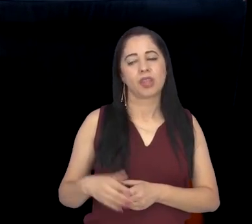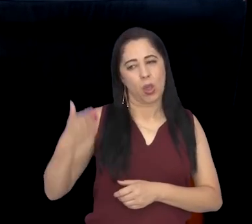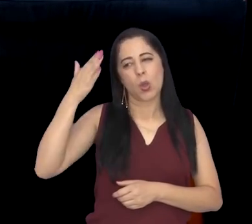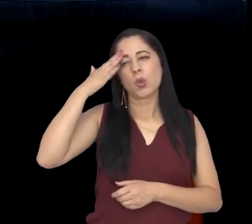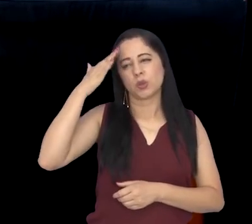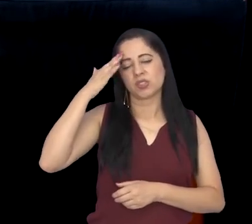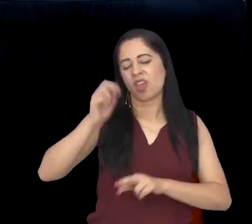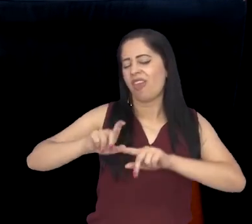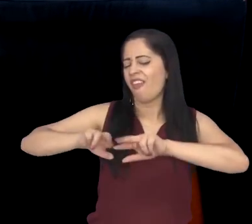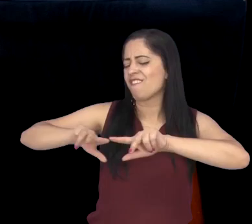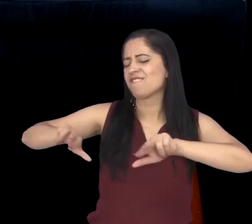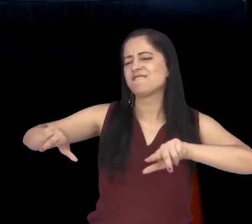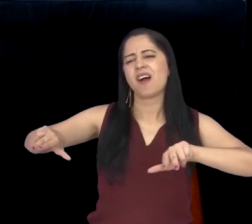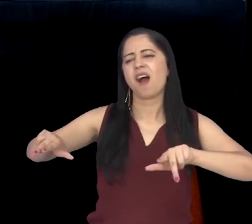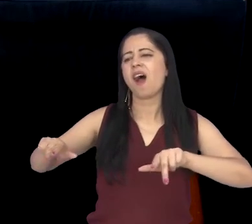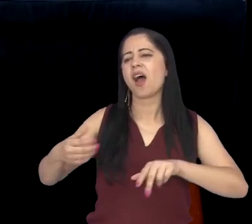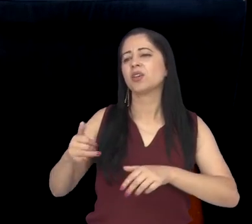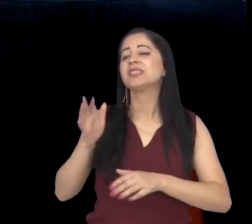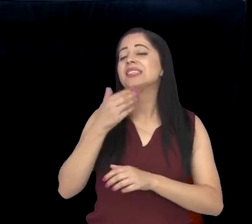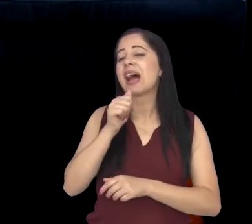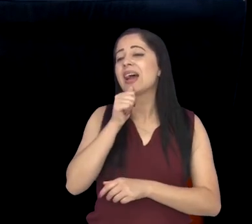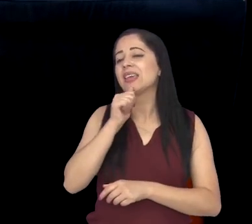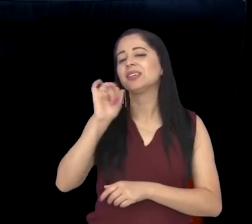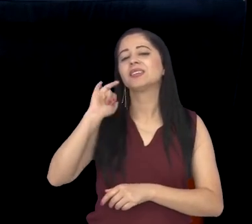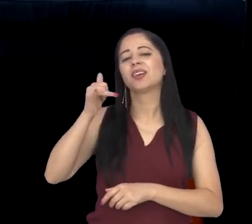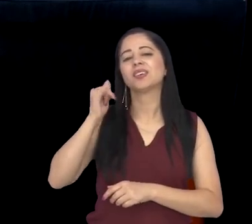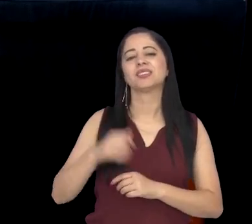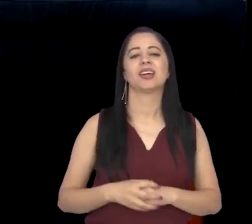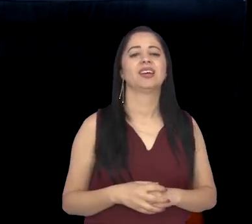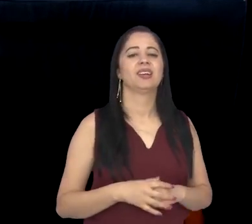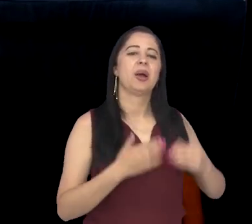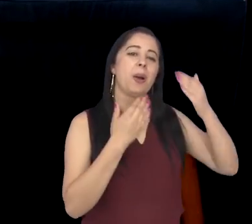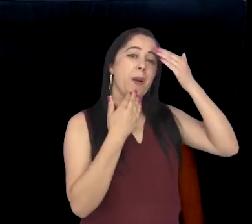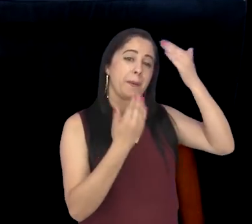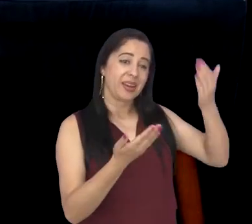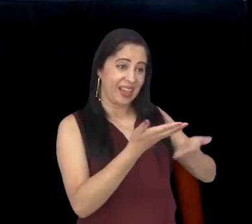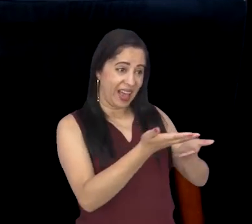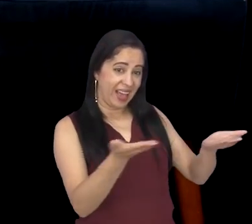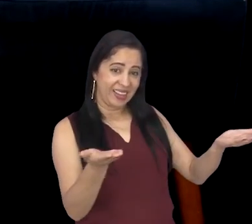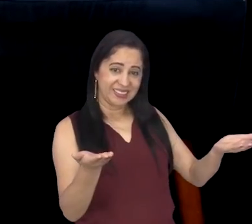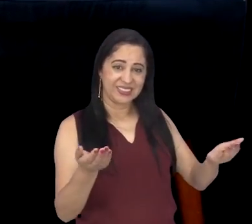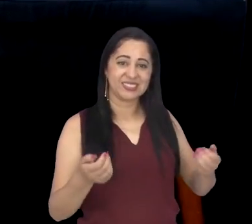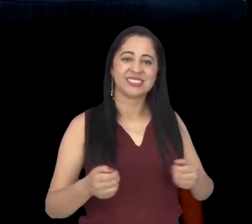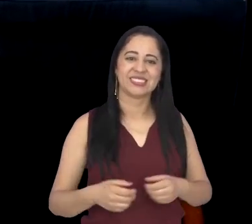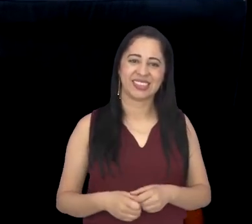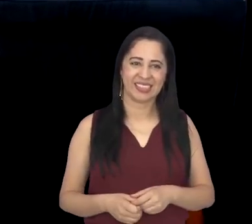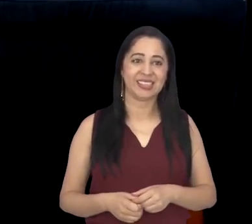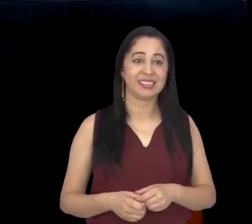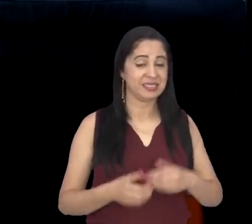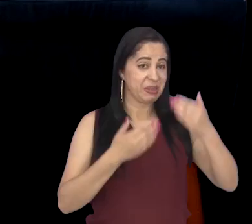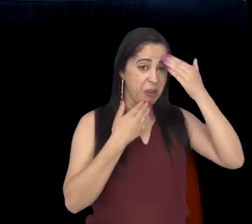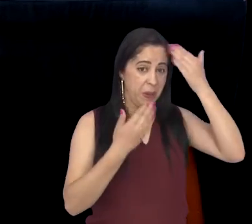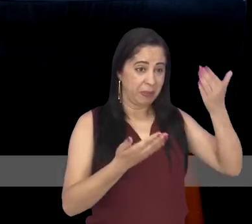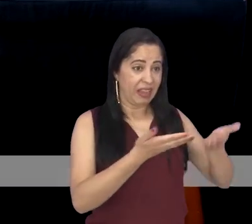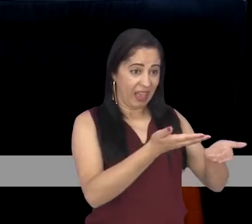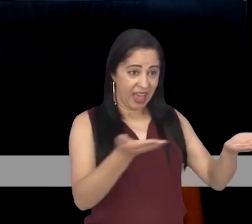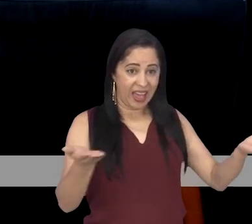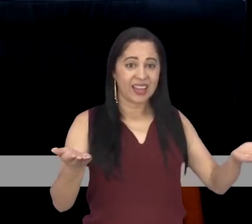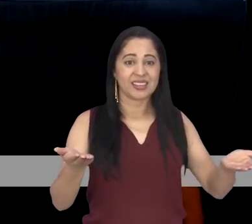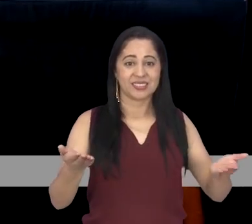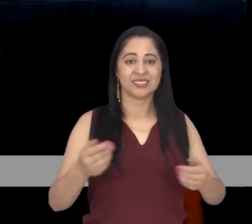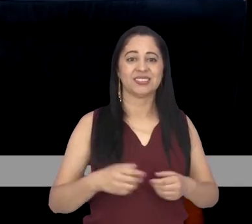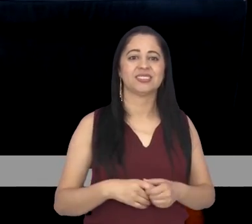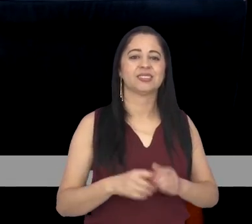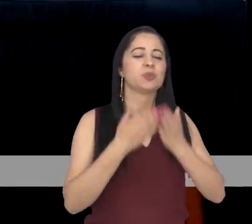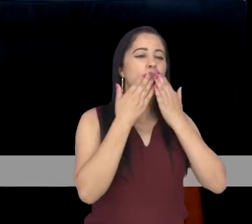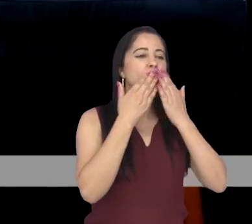mais coisa, mas a gente marca aqui o nosso começo. Obrigado, e não só para o staff que fica atrás das câmeras. Obrigado por